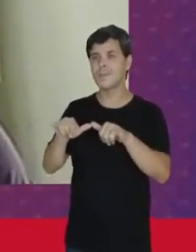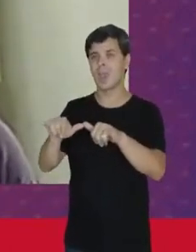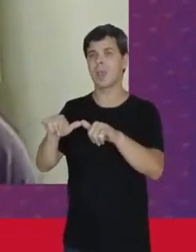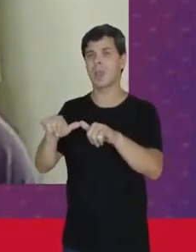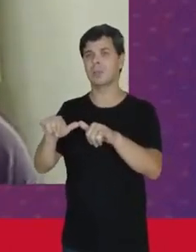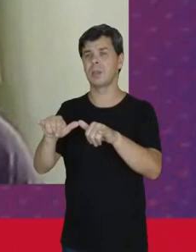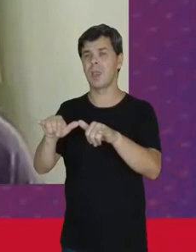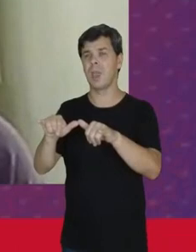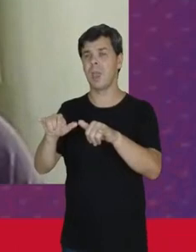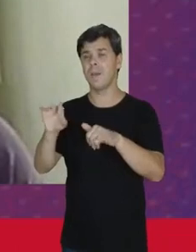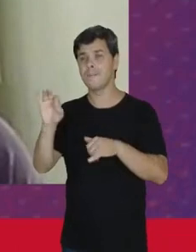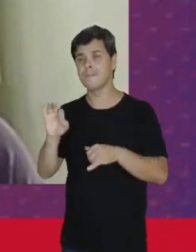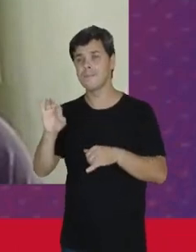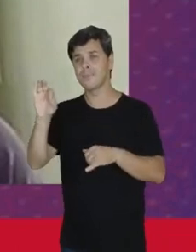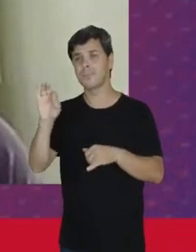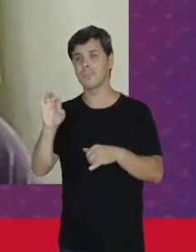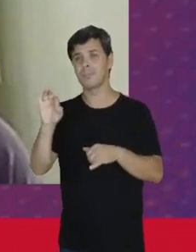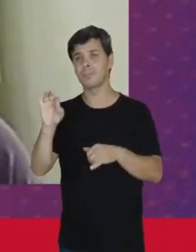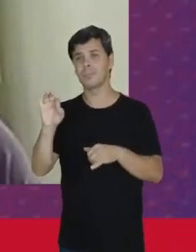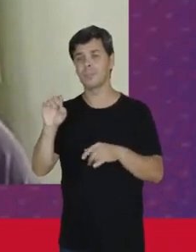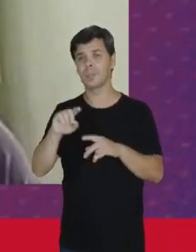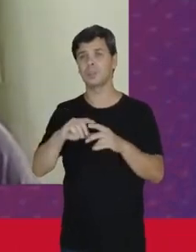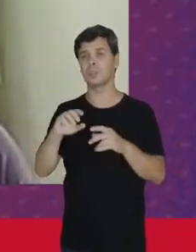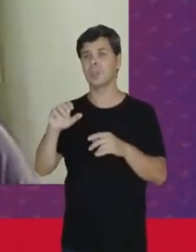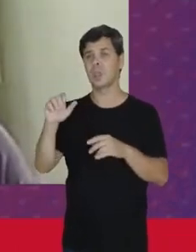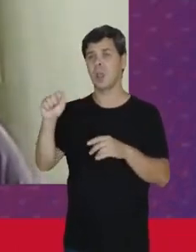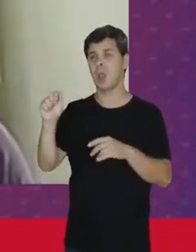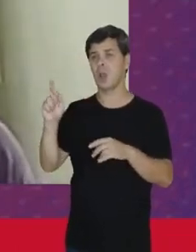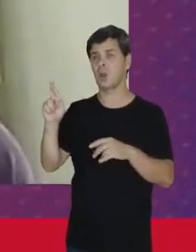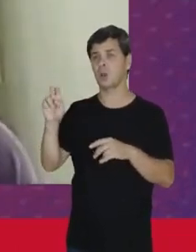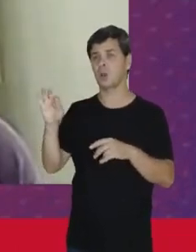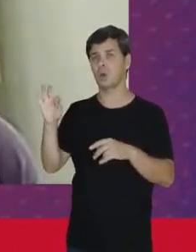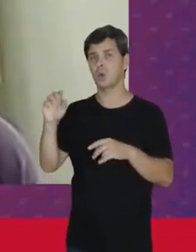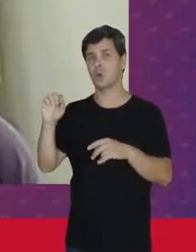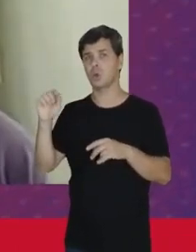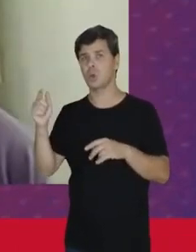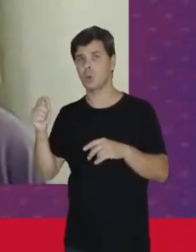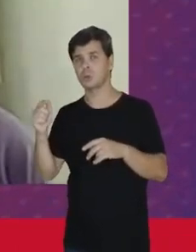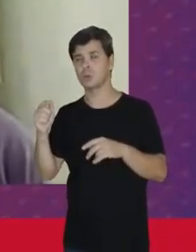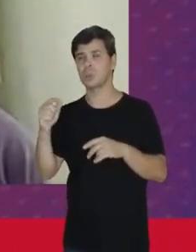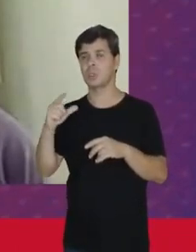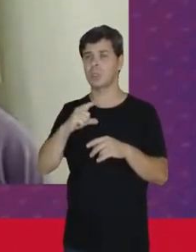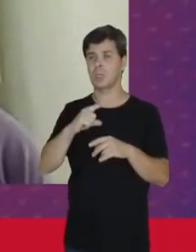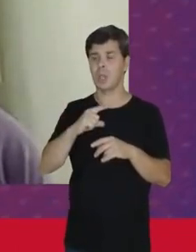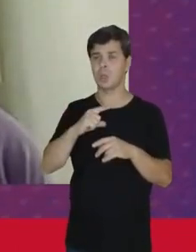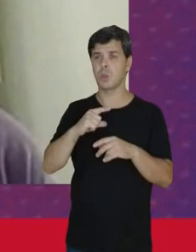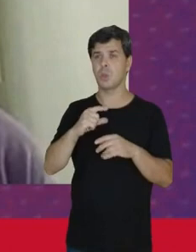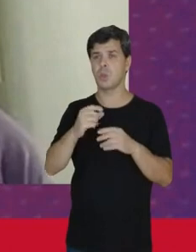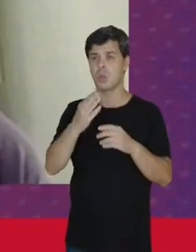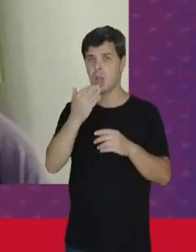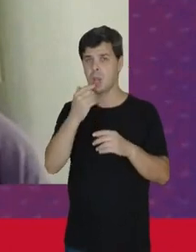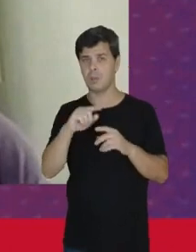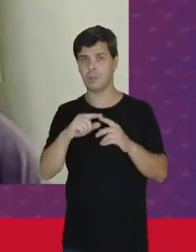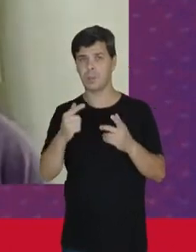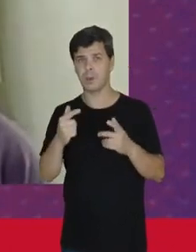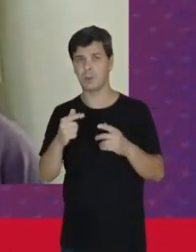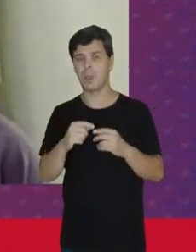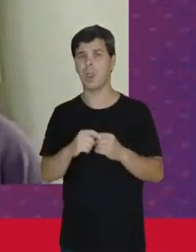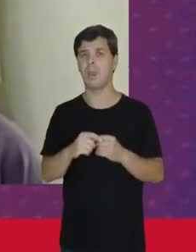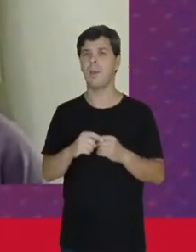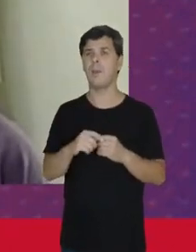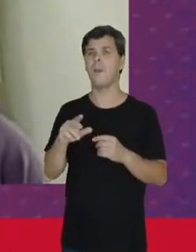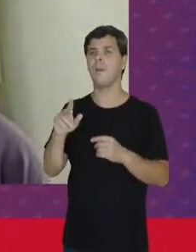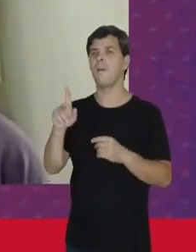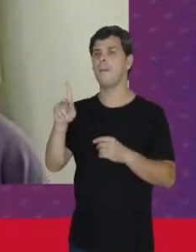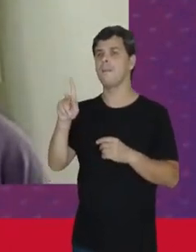a porcentagem de agrotóxicos nesses produtos. E aí, o grande campeão